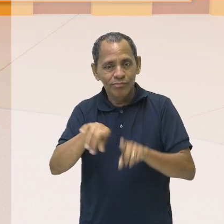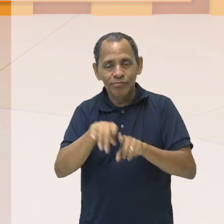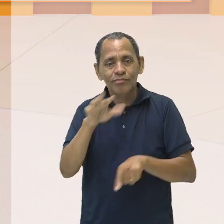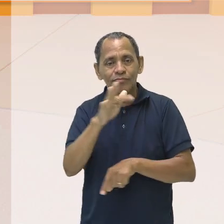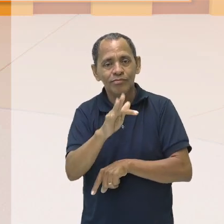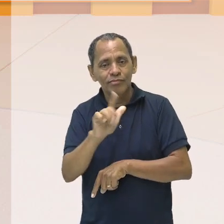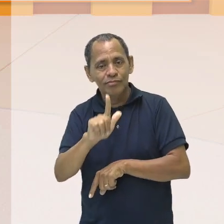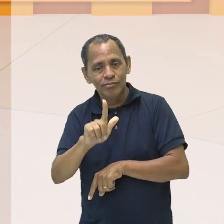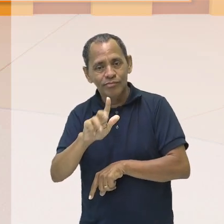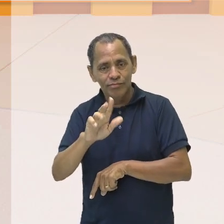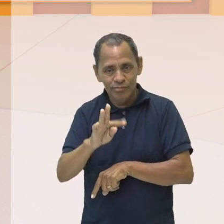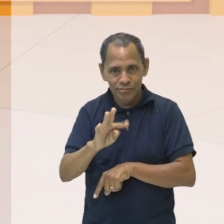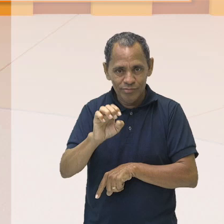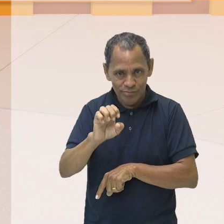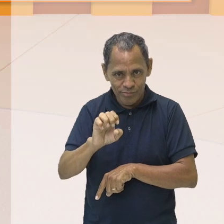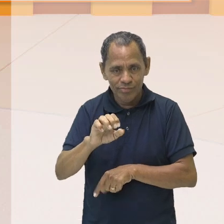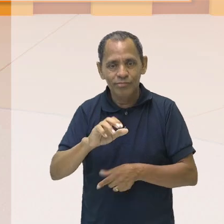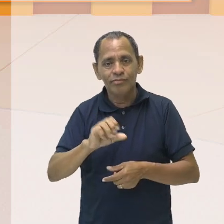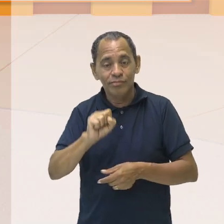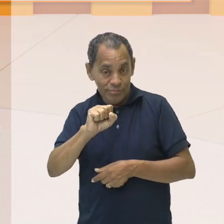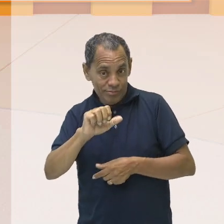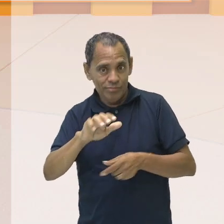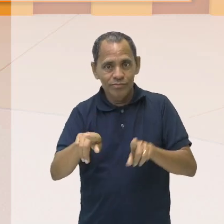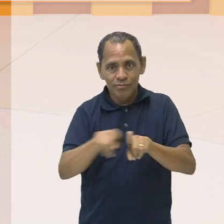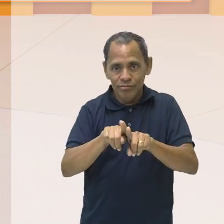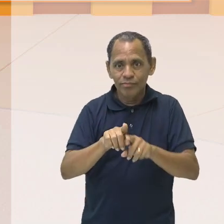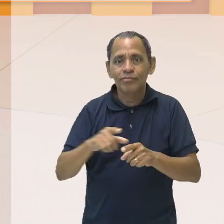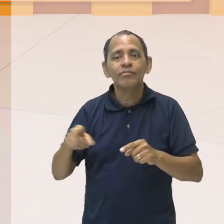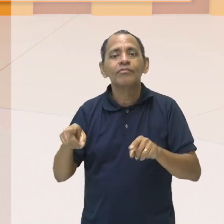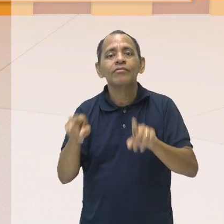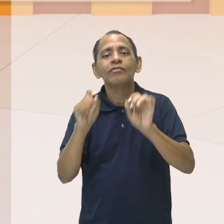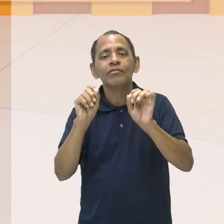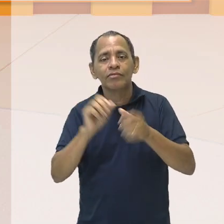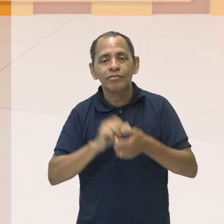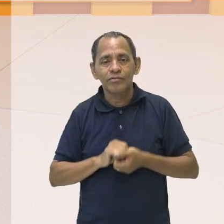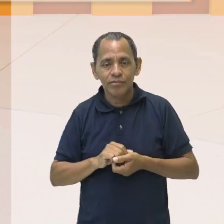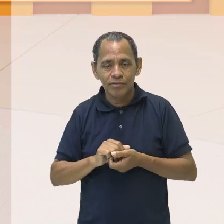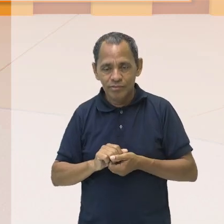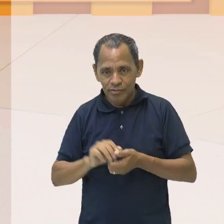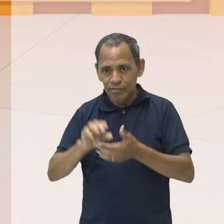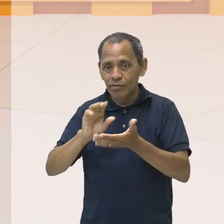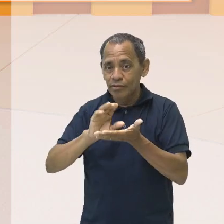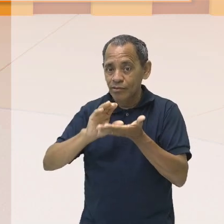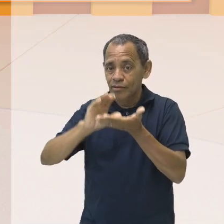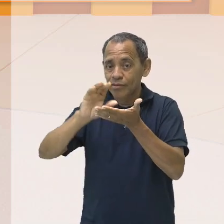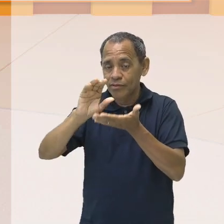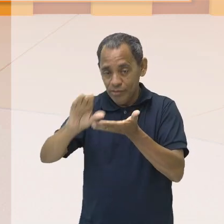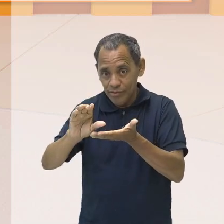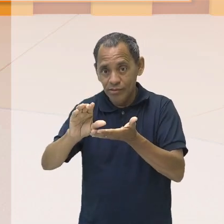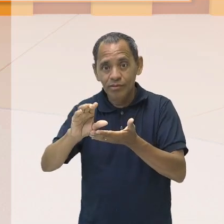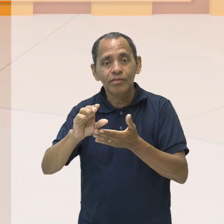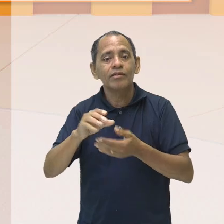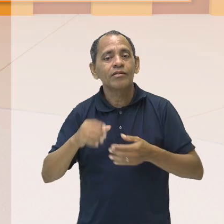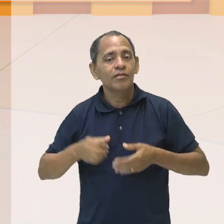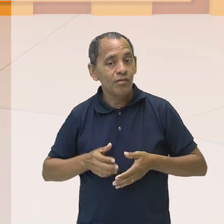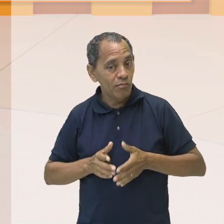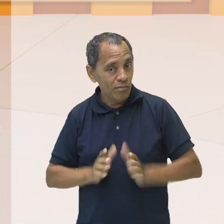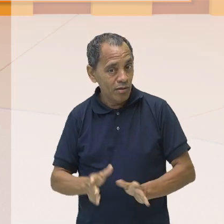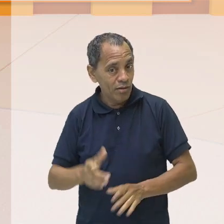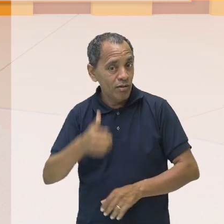de Garantia por Tempo de Serviço. Nós temos também a licença maternidade, a licença paternidade e